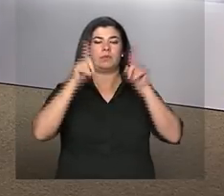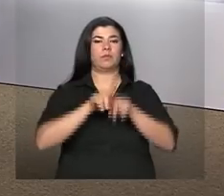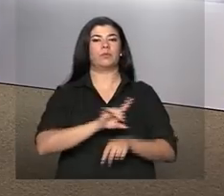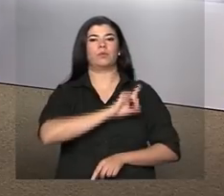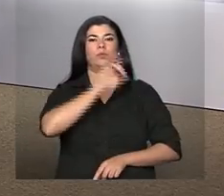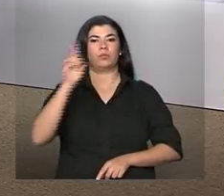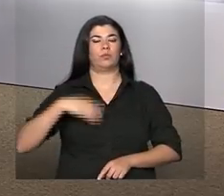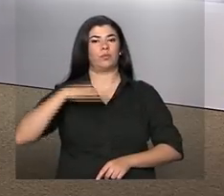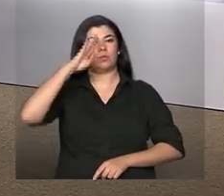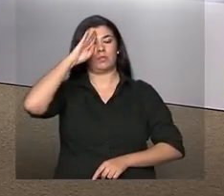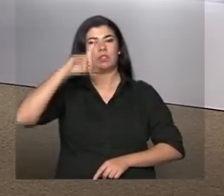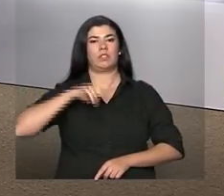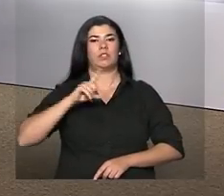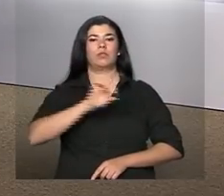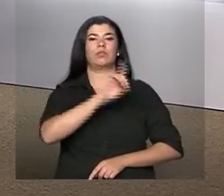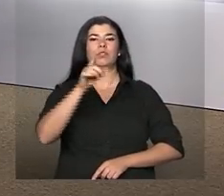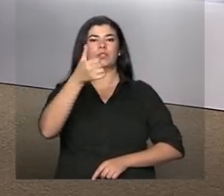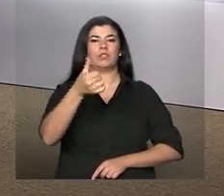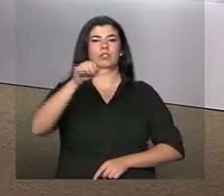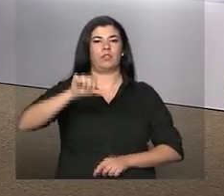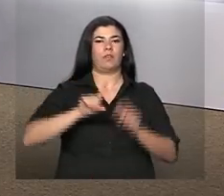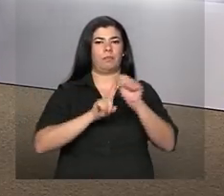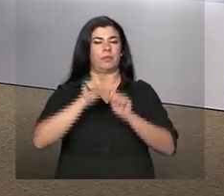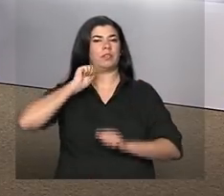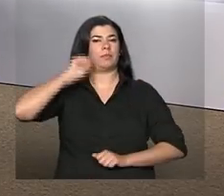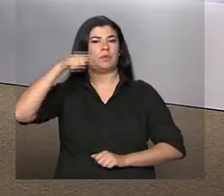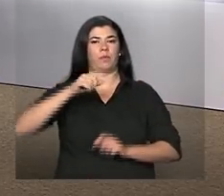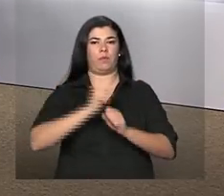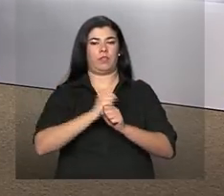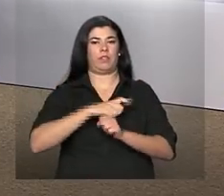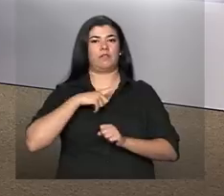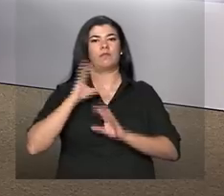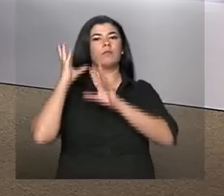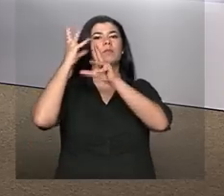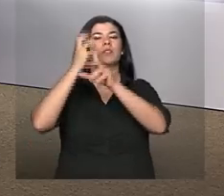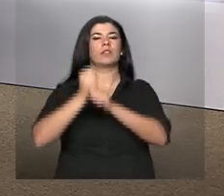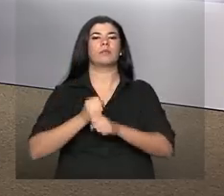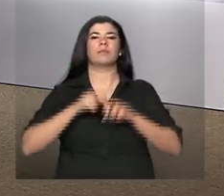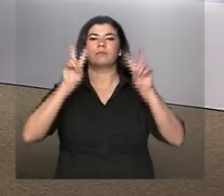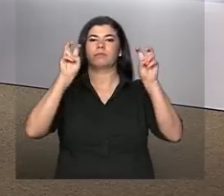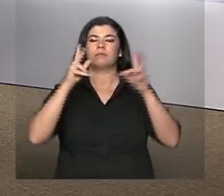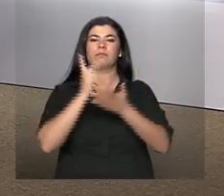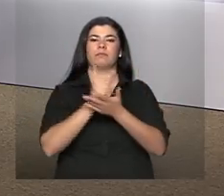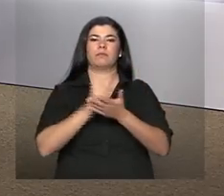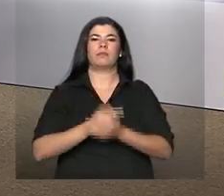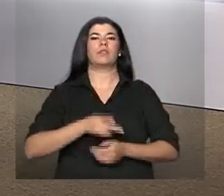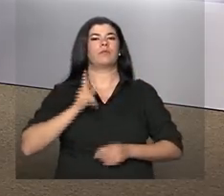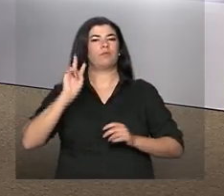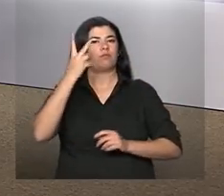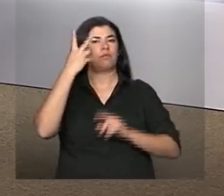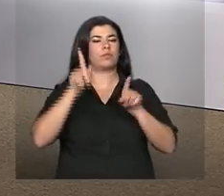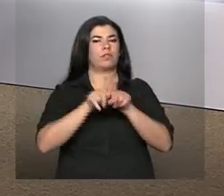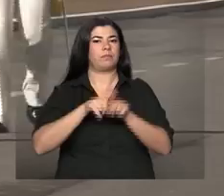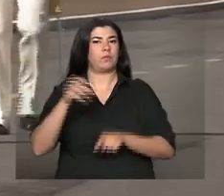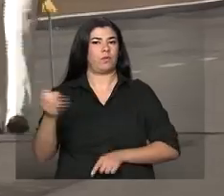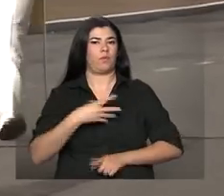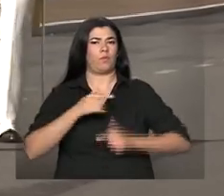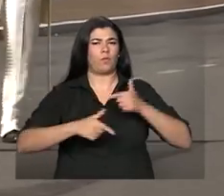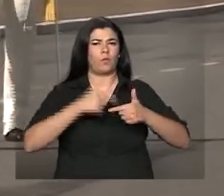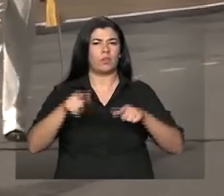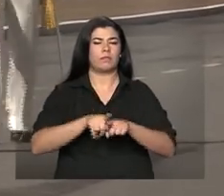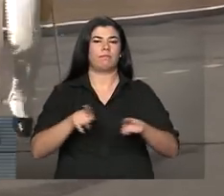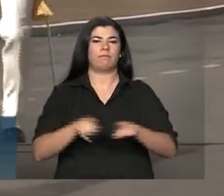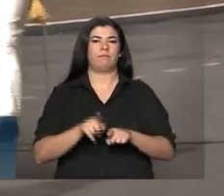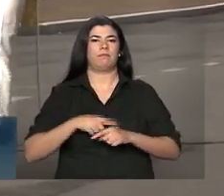do Exército é celebrado em 19 de abril e este ano a data é lembrada com o slogan Mesmos Valores, Novos Desafios. No